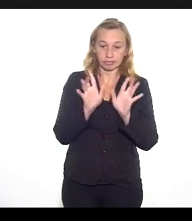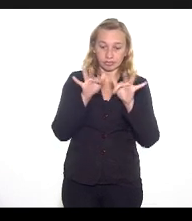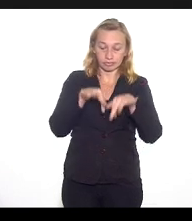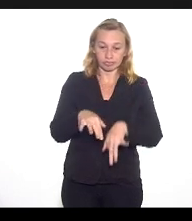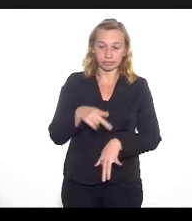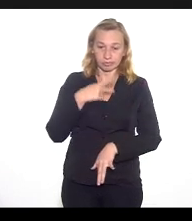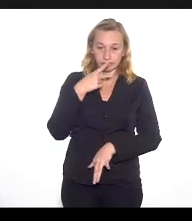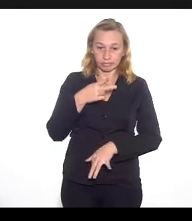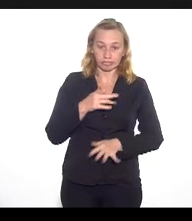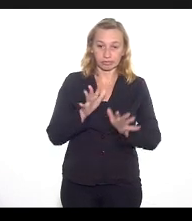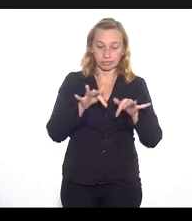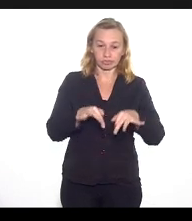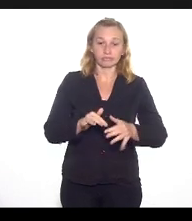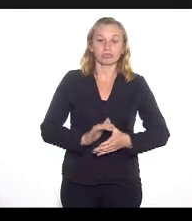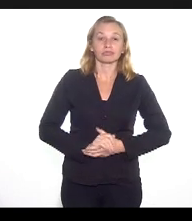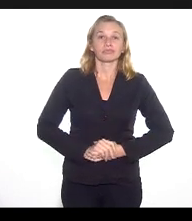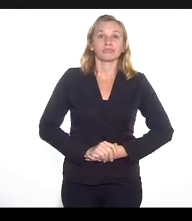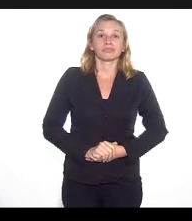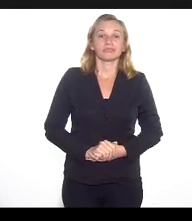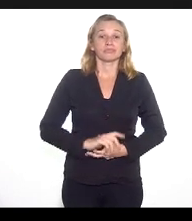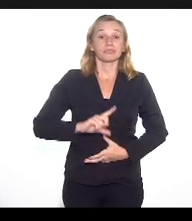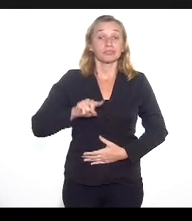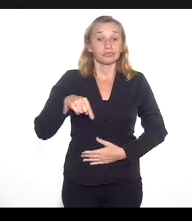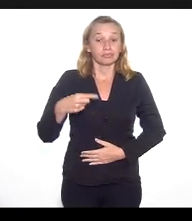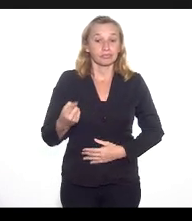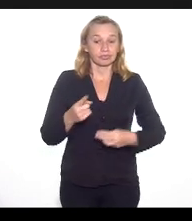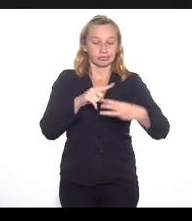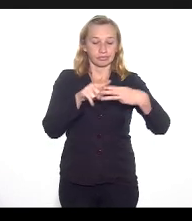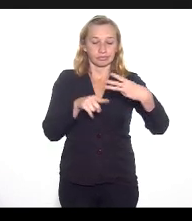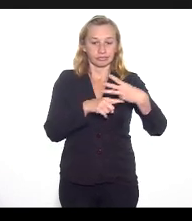vou encerrar depois de ouvir as três